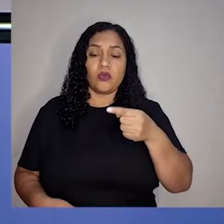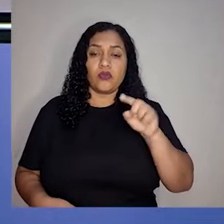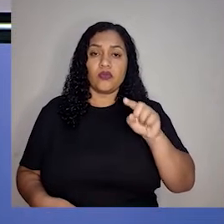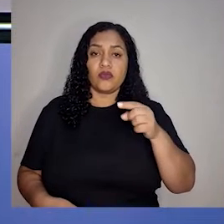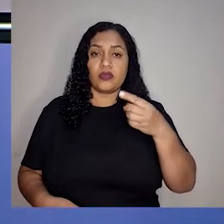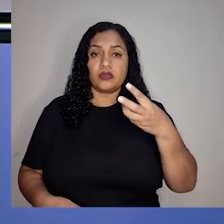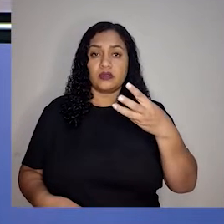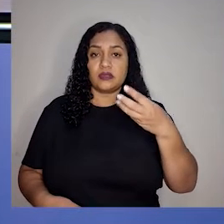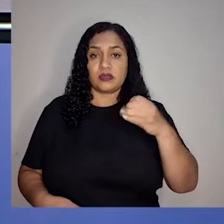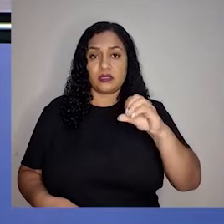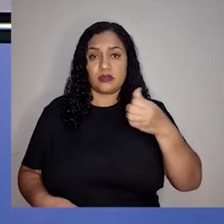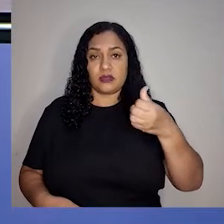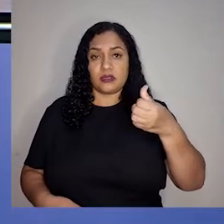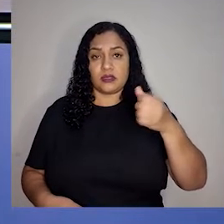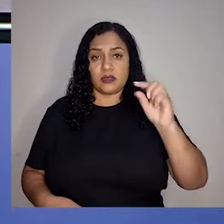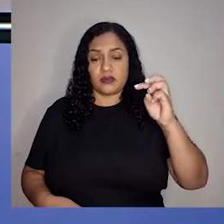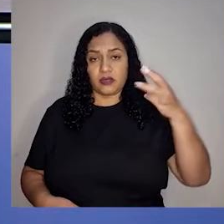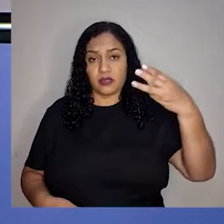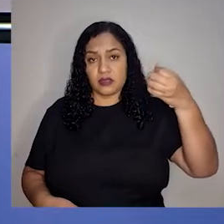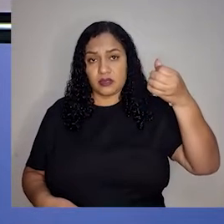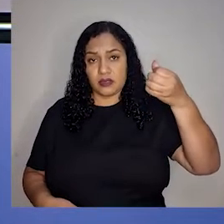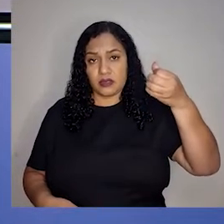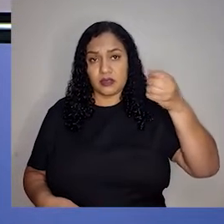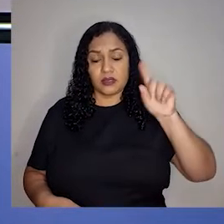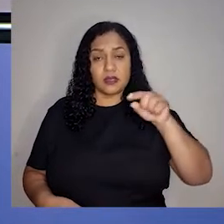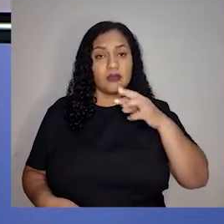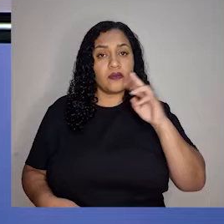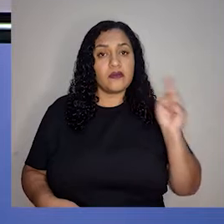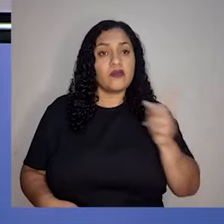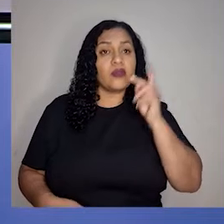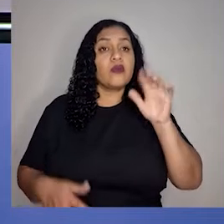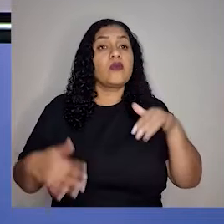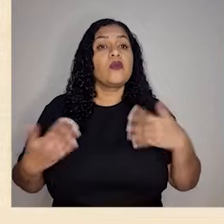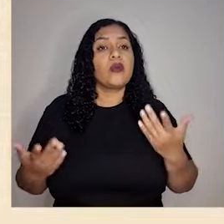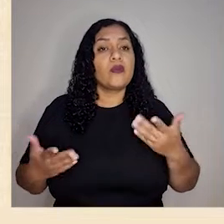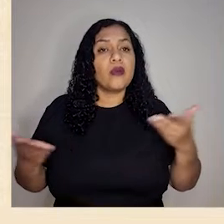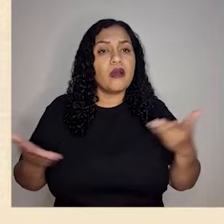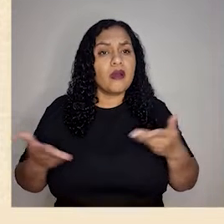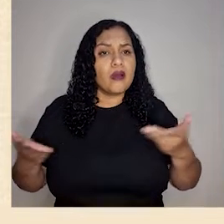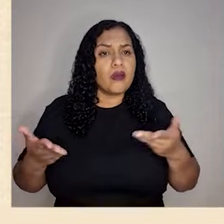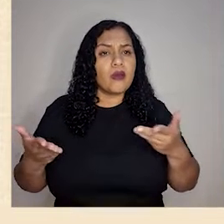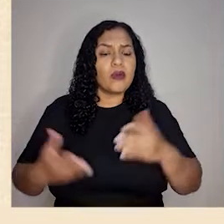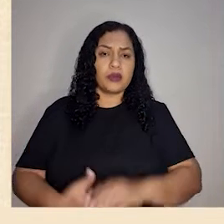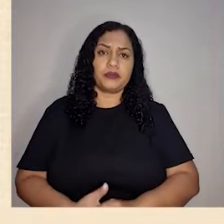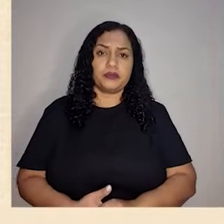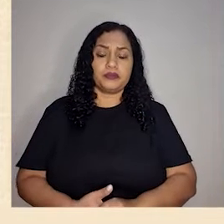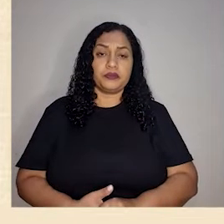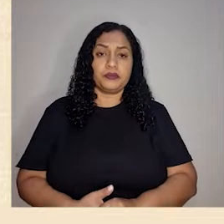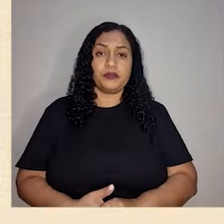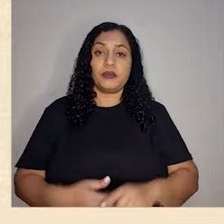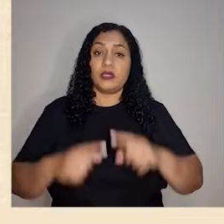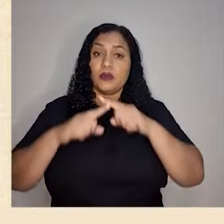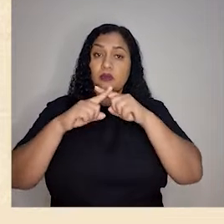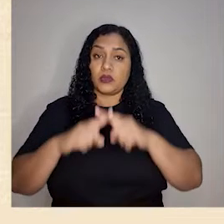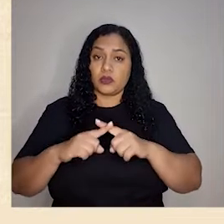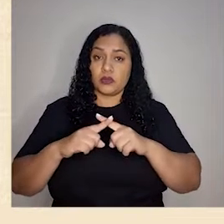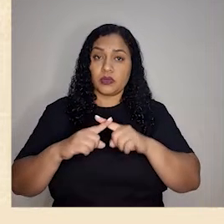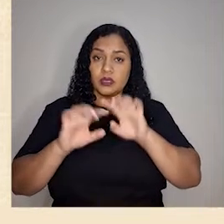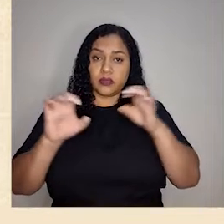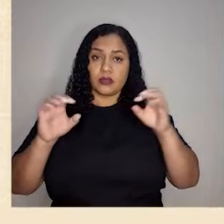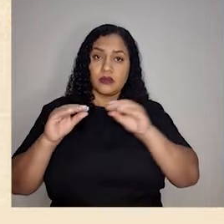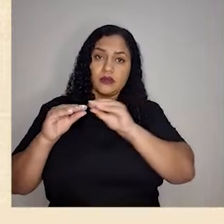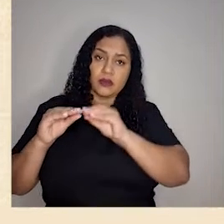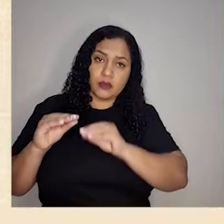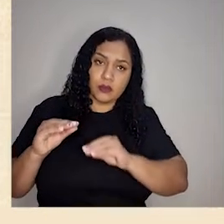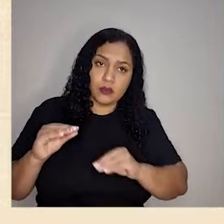vai dar esse valor agora esse valor que está multiplicando desse lado